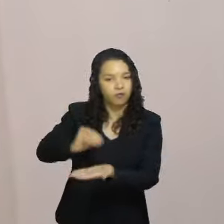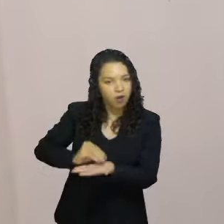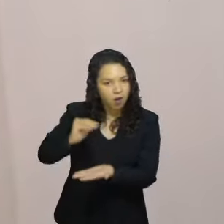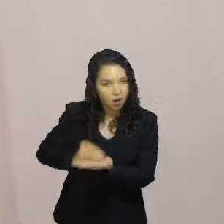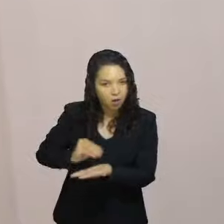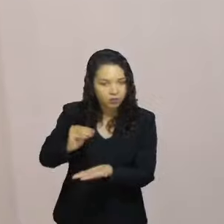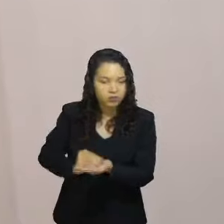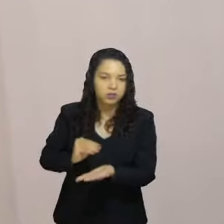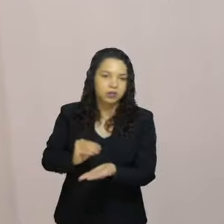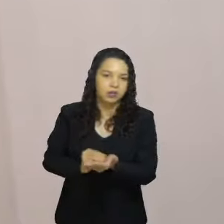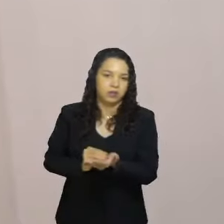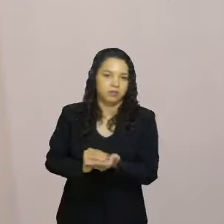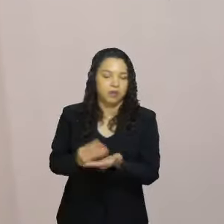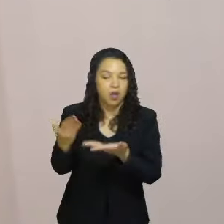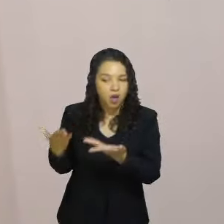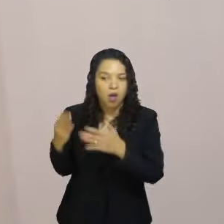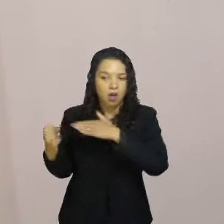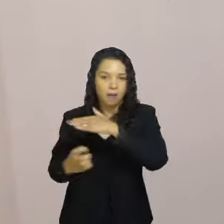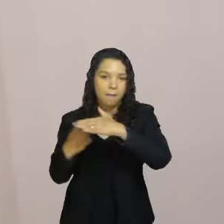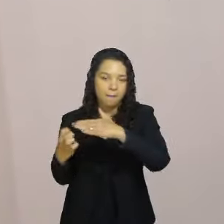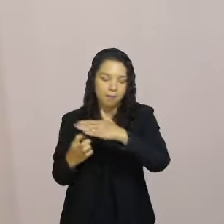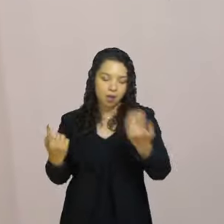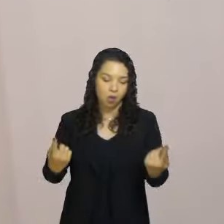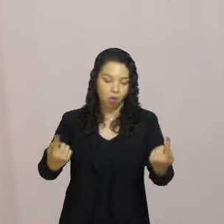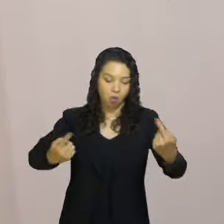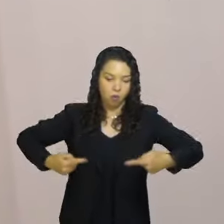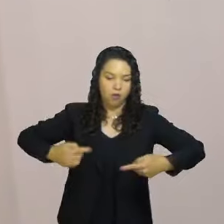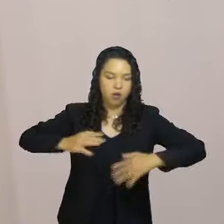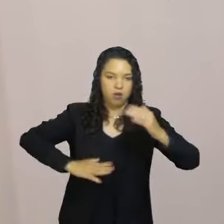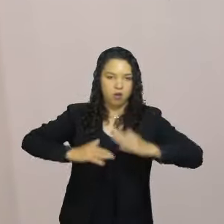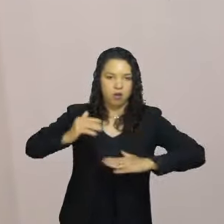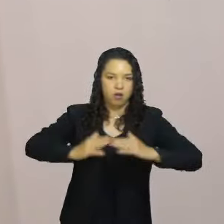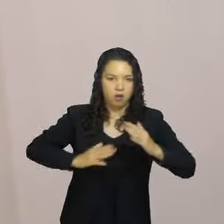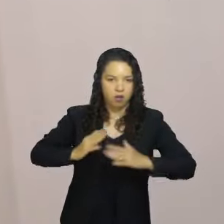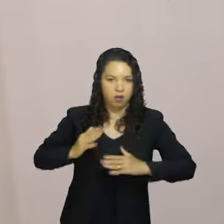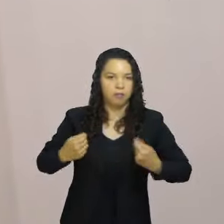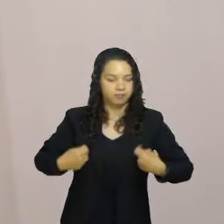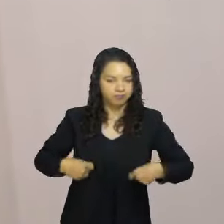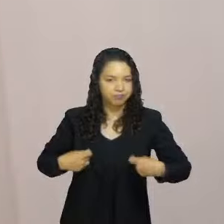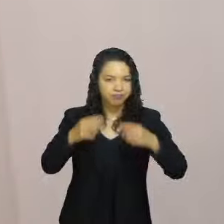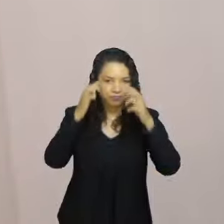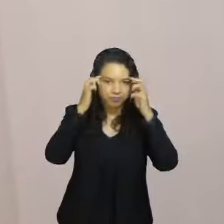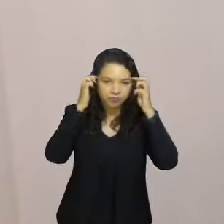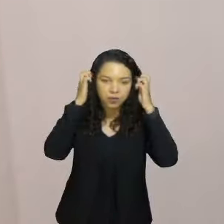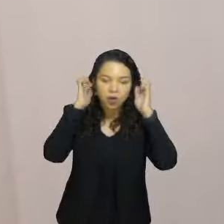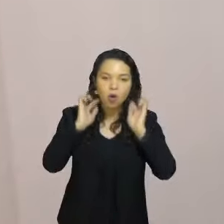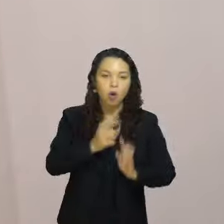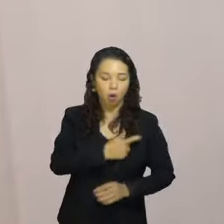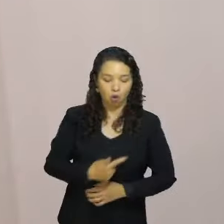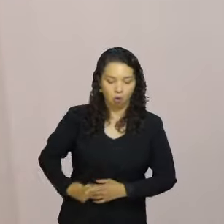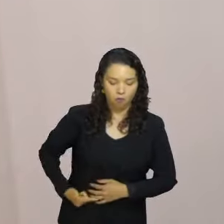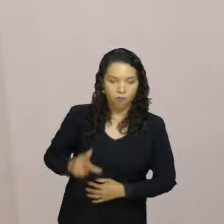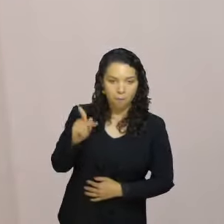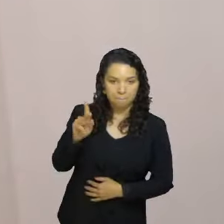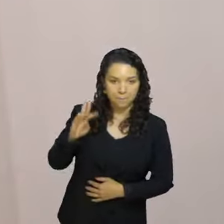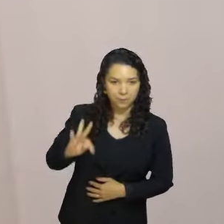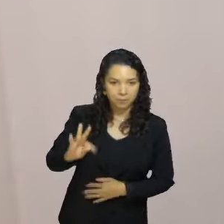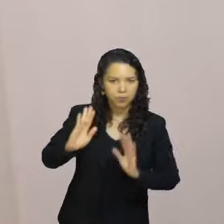serem competitivas e eficientes. Durante os governos petistas, houve